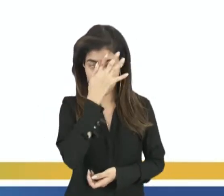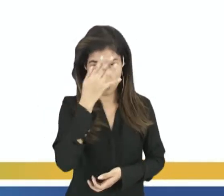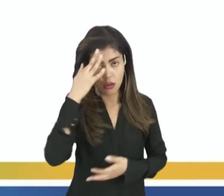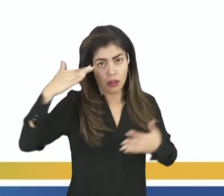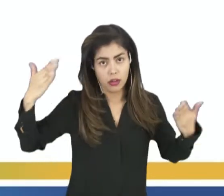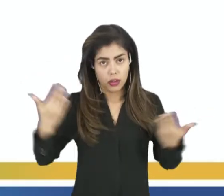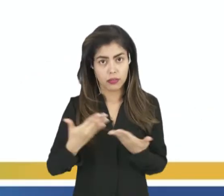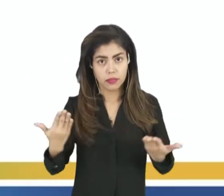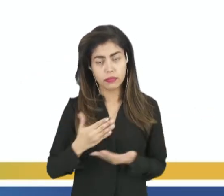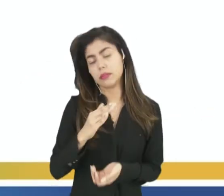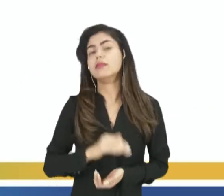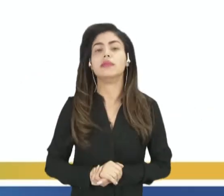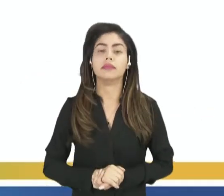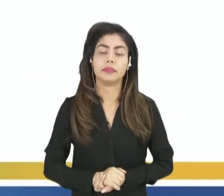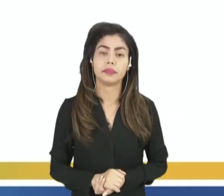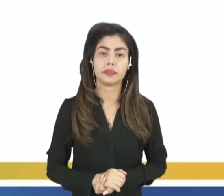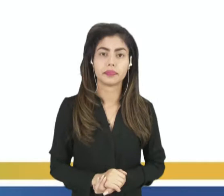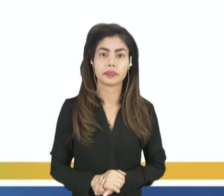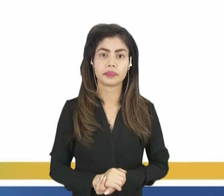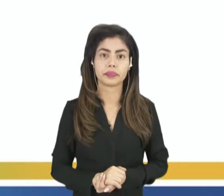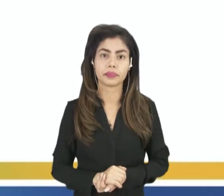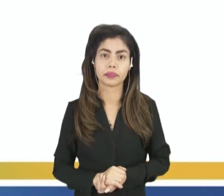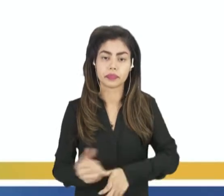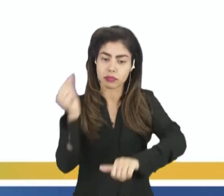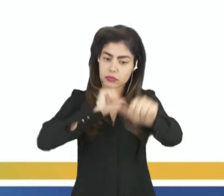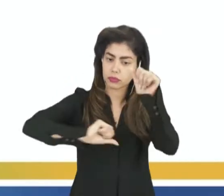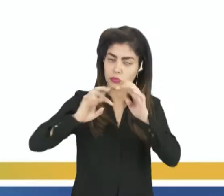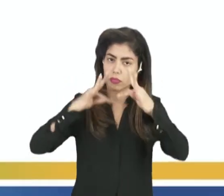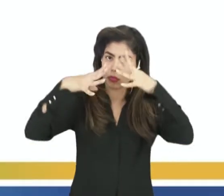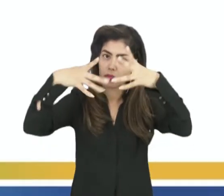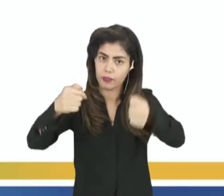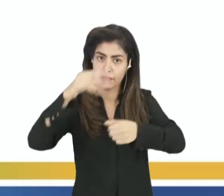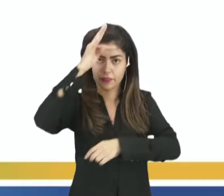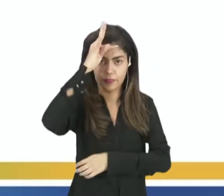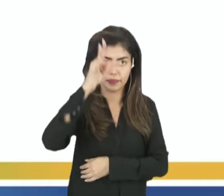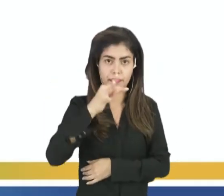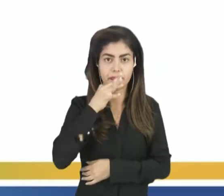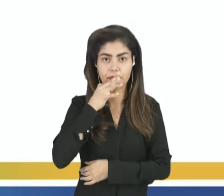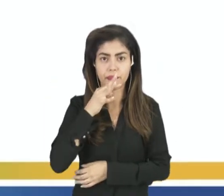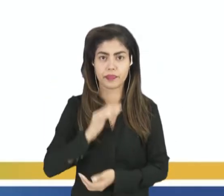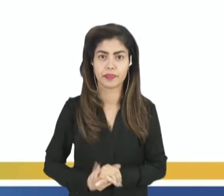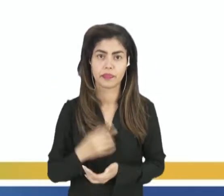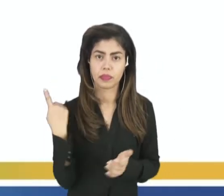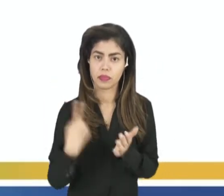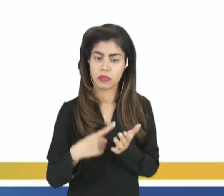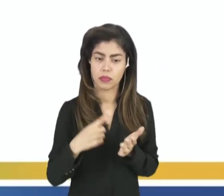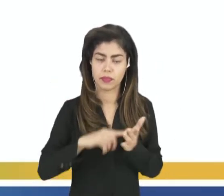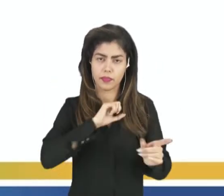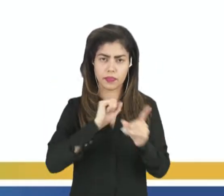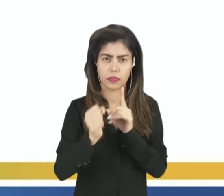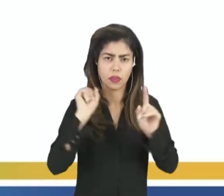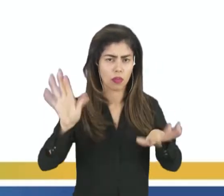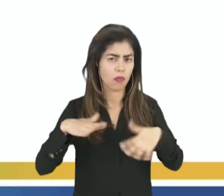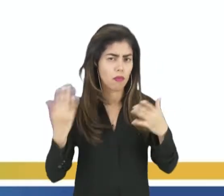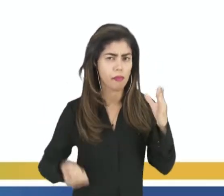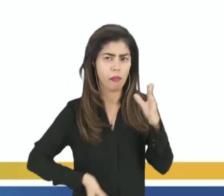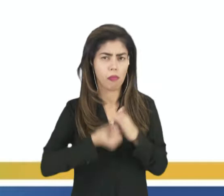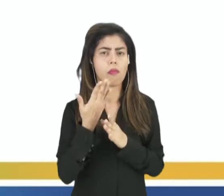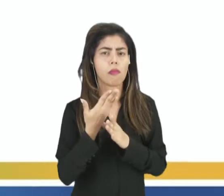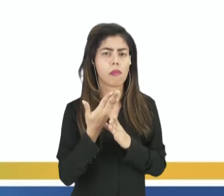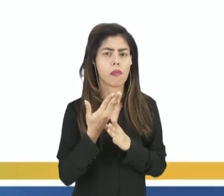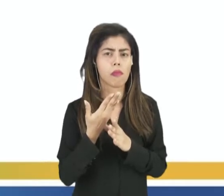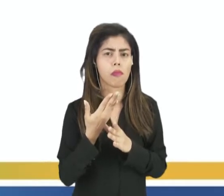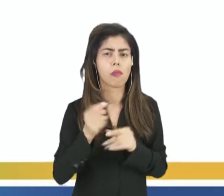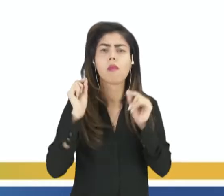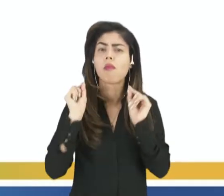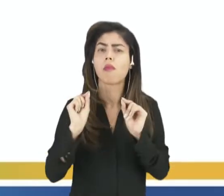de hoje, ele contradiz toda essa tradição, contrato social. Qual é a origem da sociedade? O